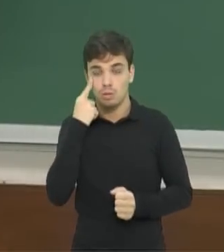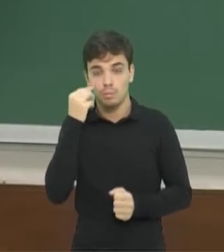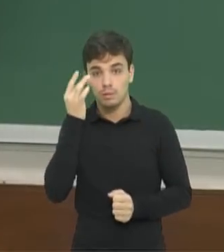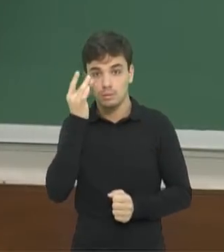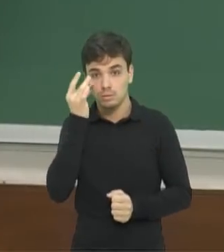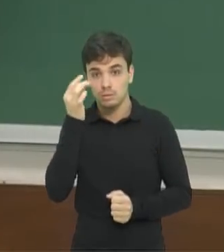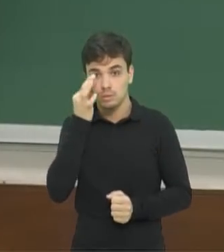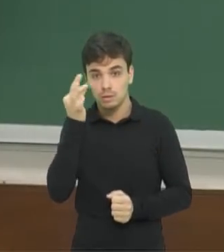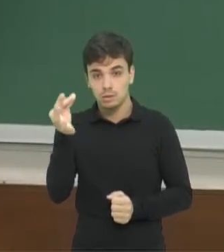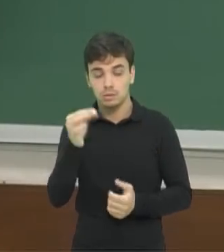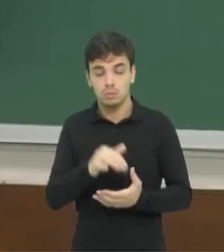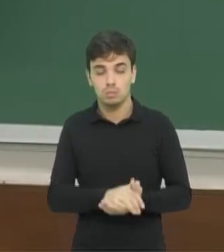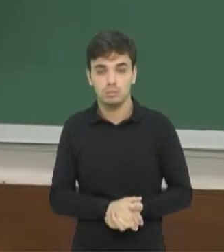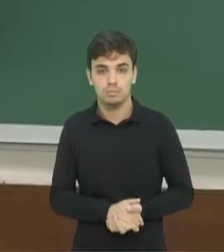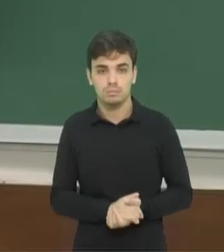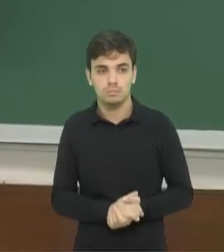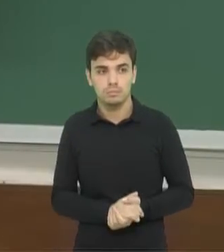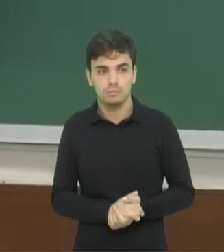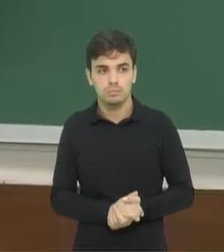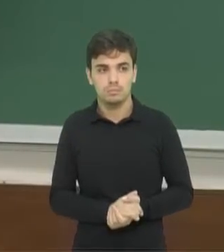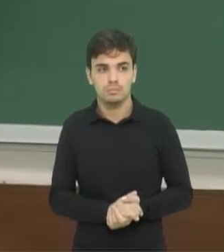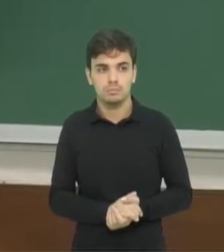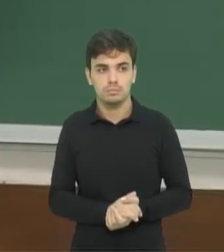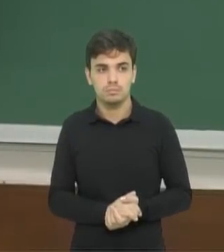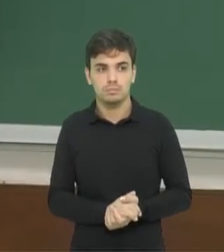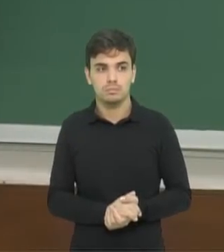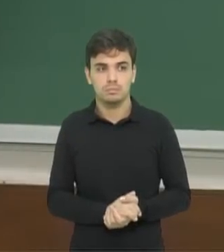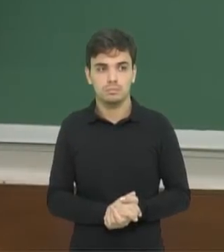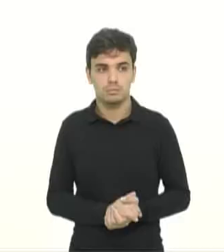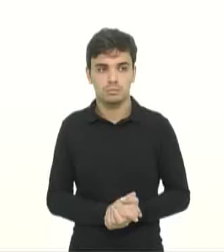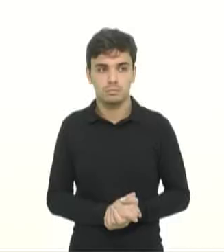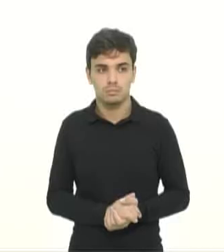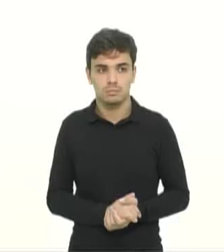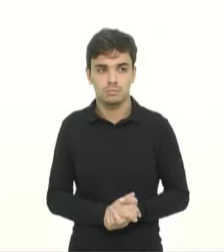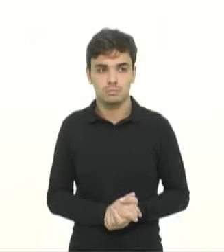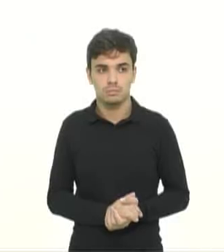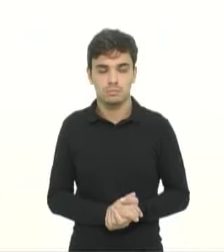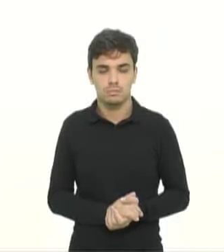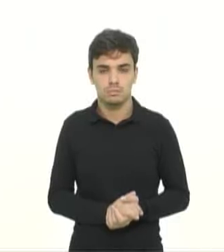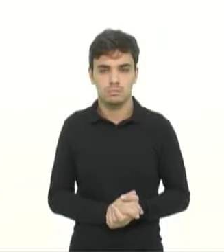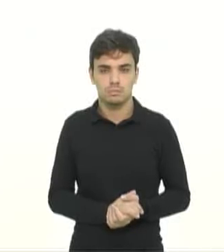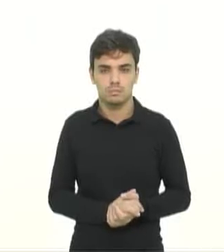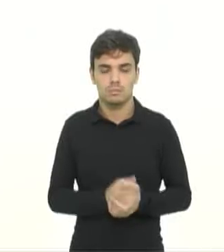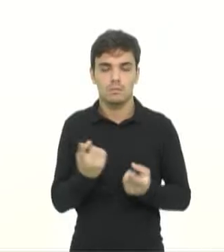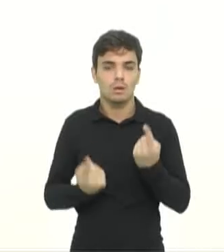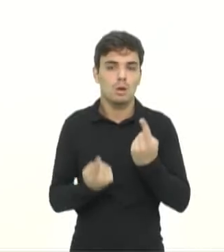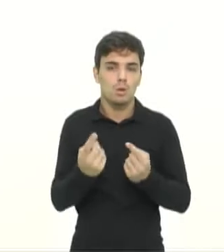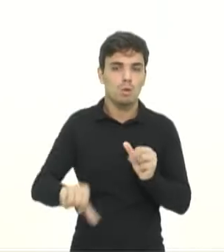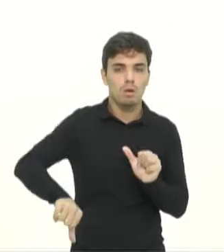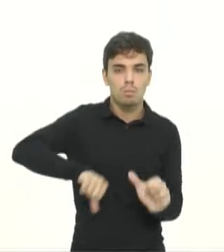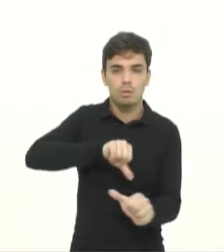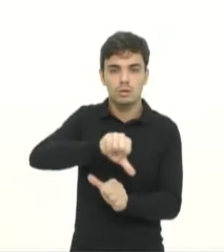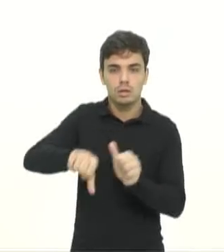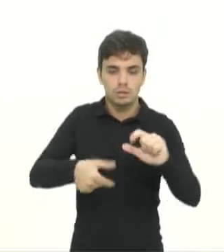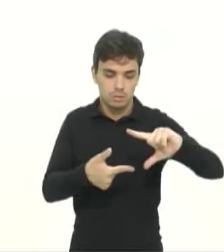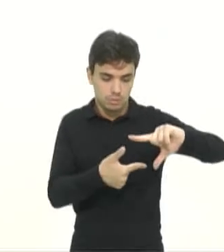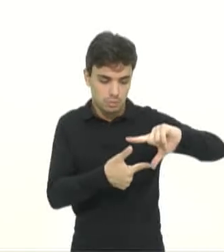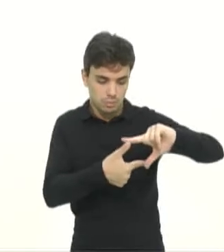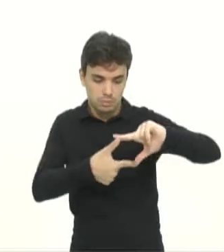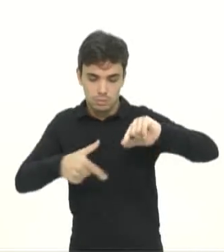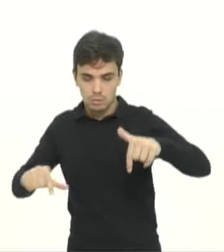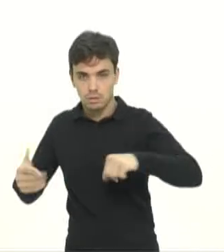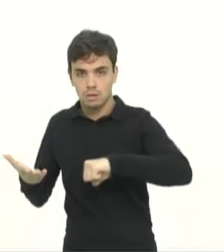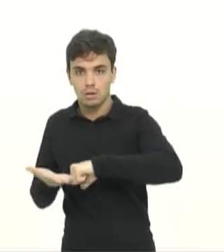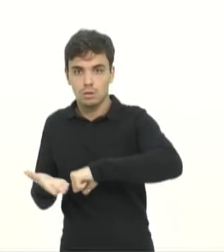nesse quiz, gente. Vamos lá. Olha só o que a gente tem aqui. Quais foram as mudanças da passagem do moderno para